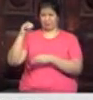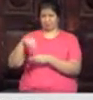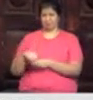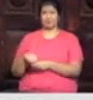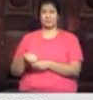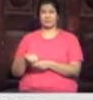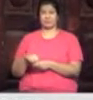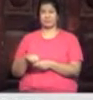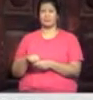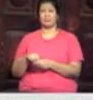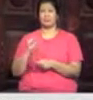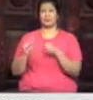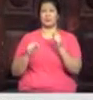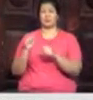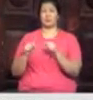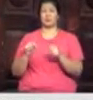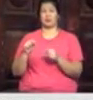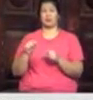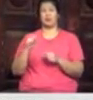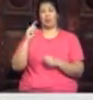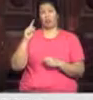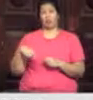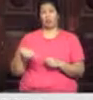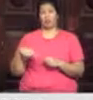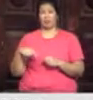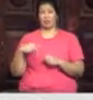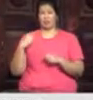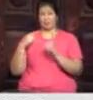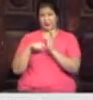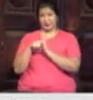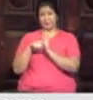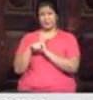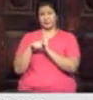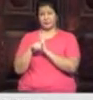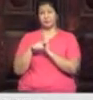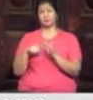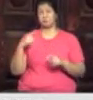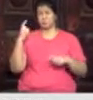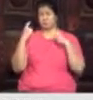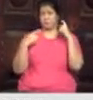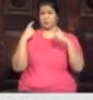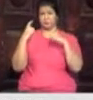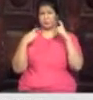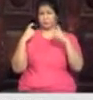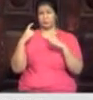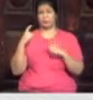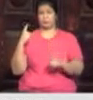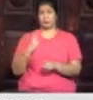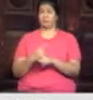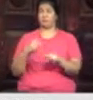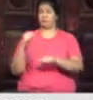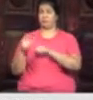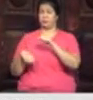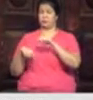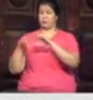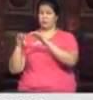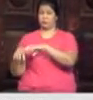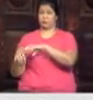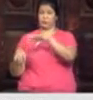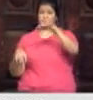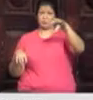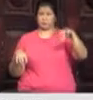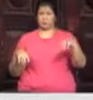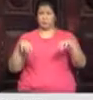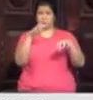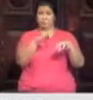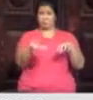CCERJ, inclusive com uma perspectiva considerada pelos servidores muito preocupante de mudança da sede para as dependências